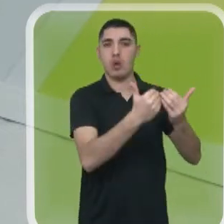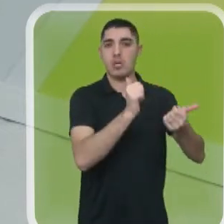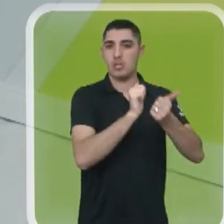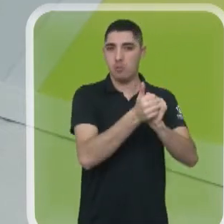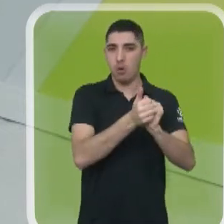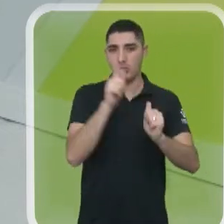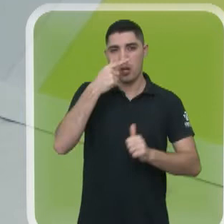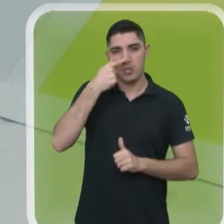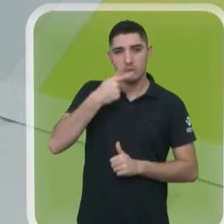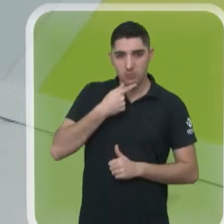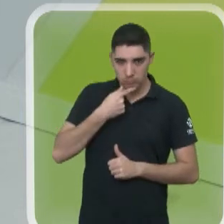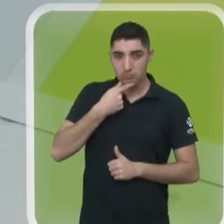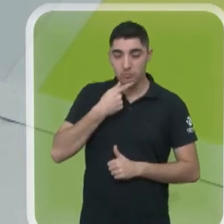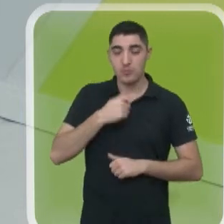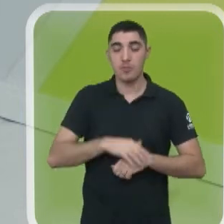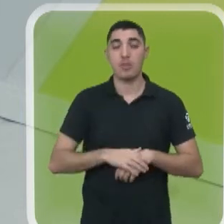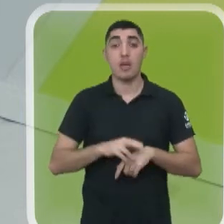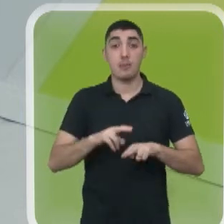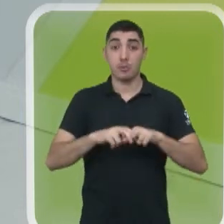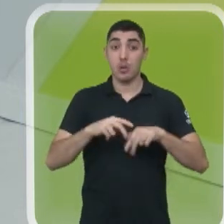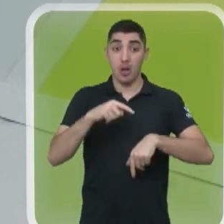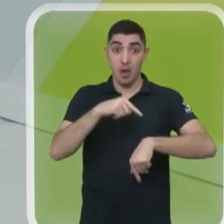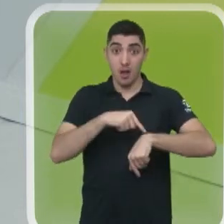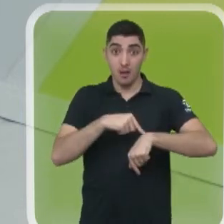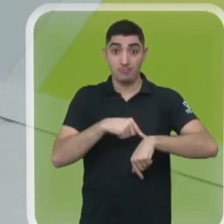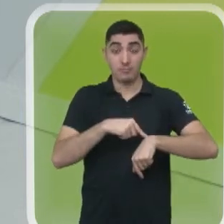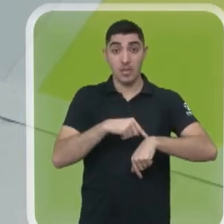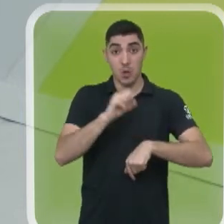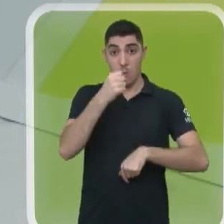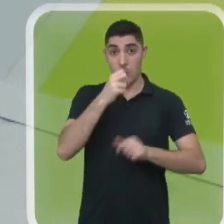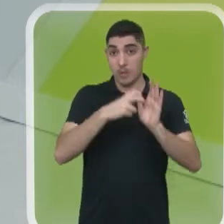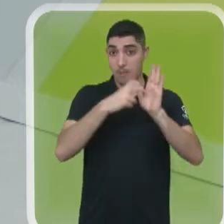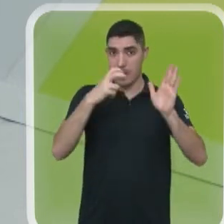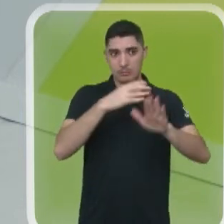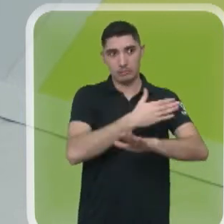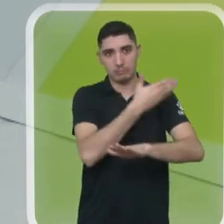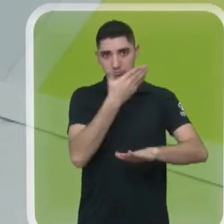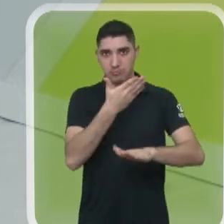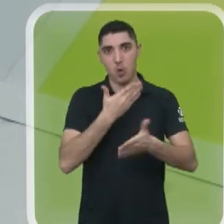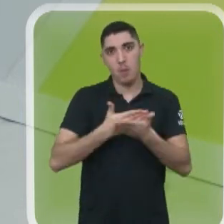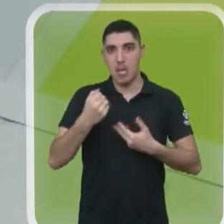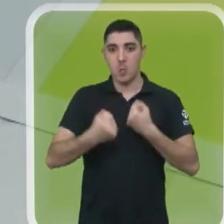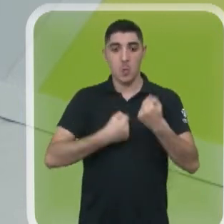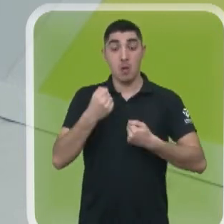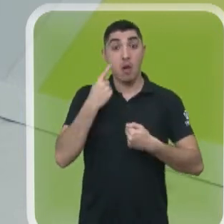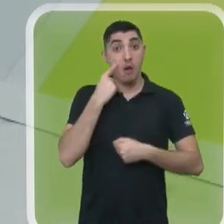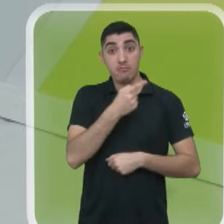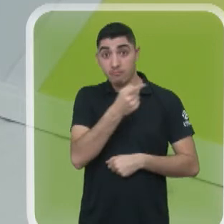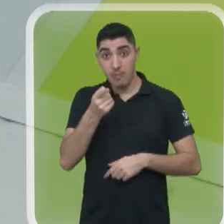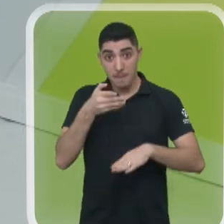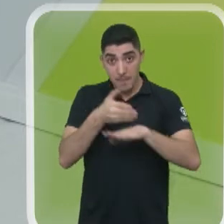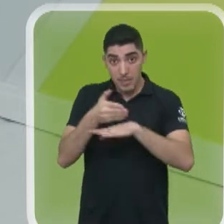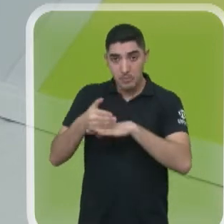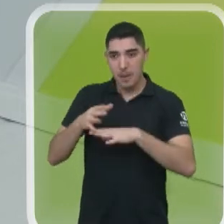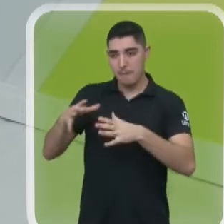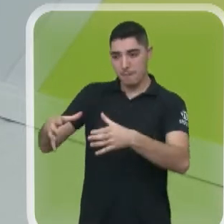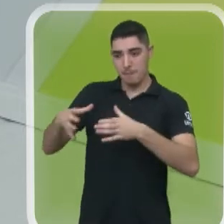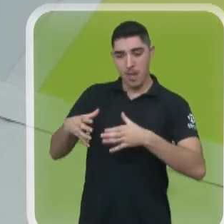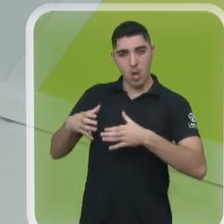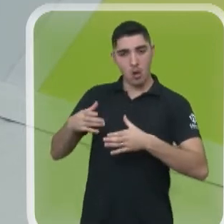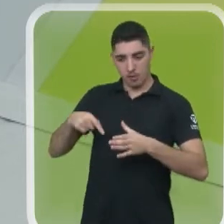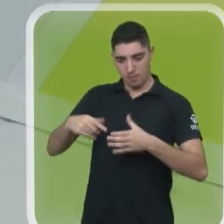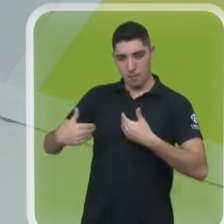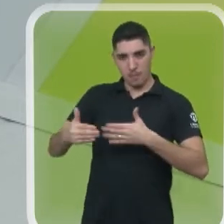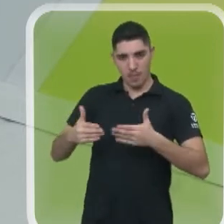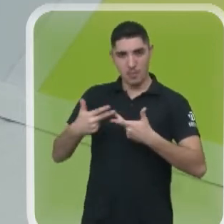Ambrósio Molina 370 a partir das 8 horas da manhã e olha só em participantes a retirada do kit de corrida